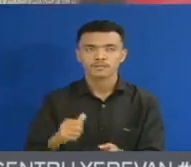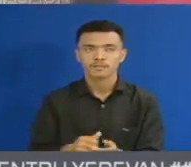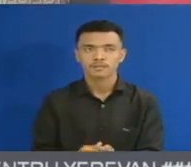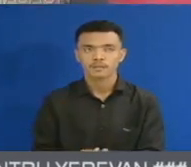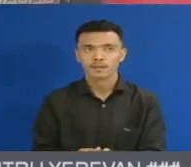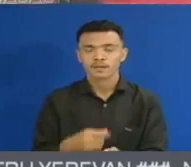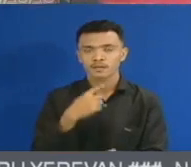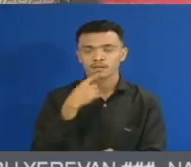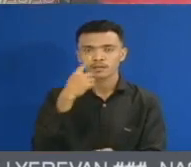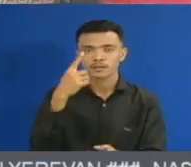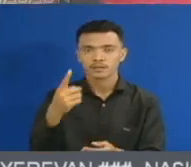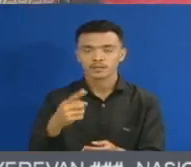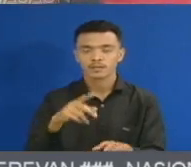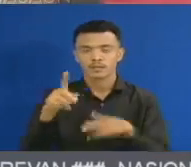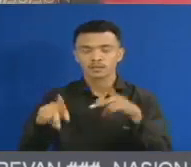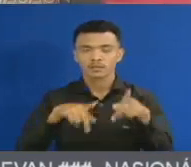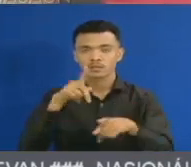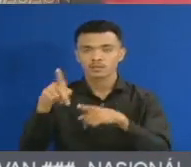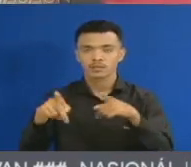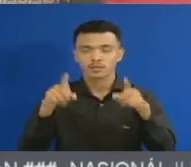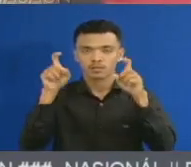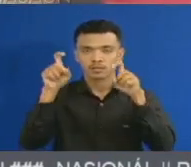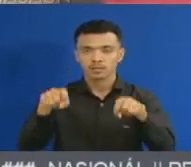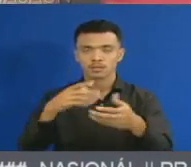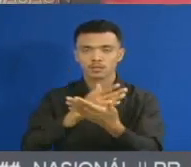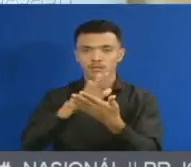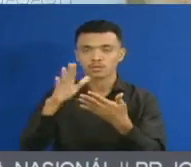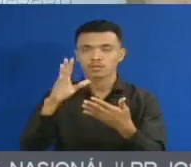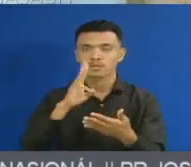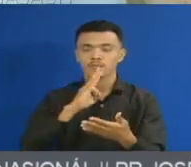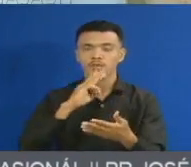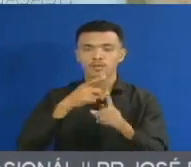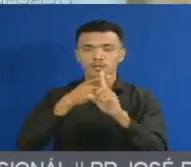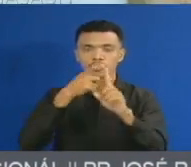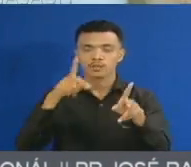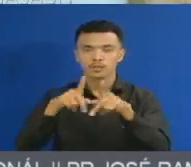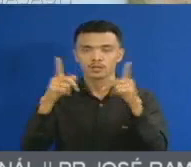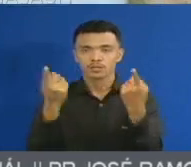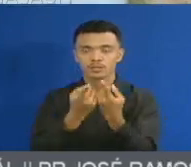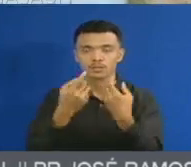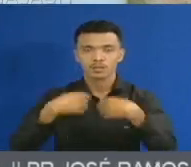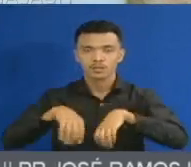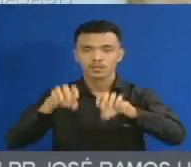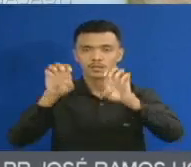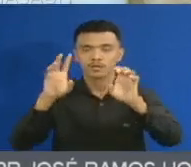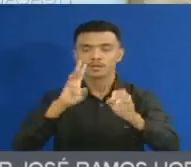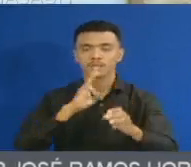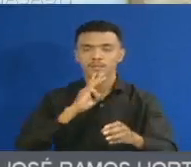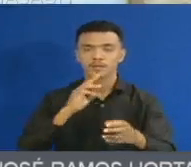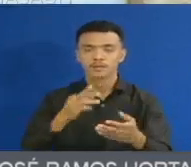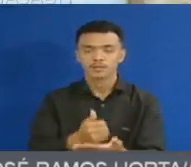Santo, afirma, comunidade obrigado, só sabemos se companhia, nebe fan bemos, hode